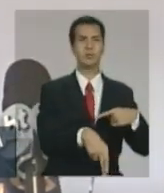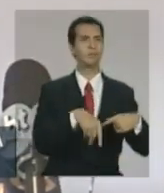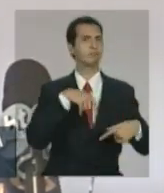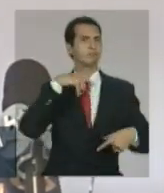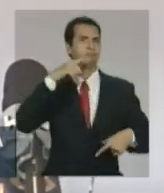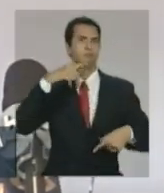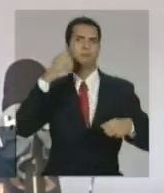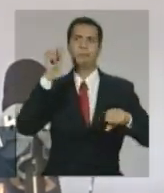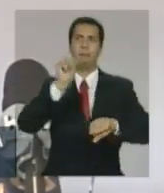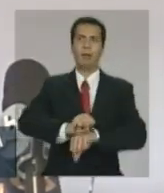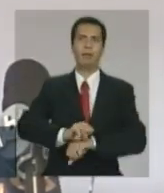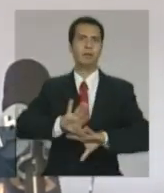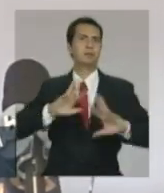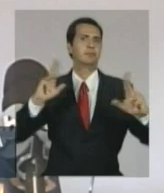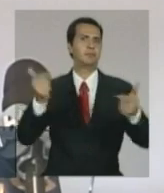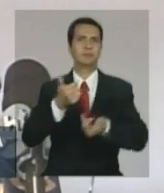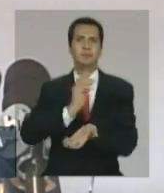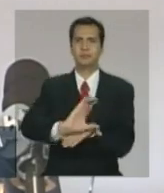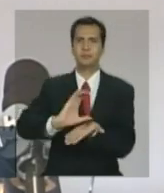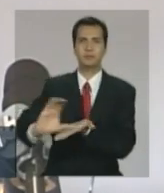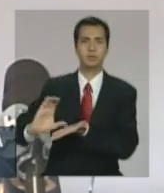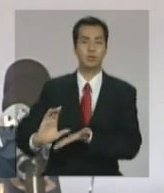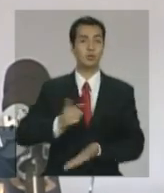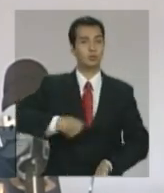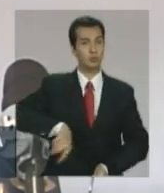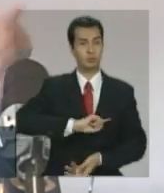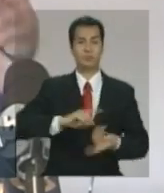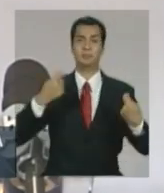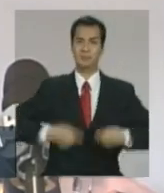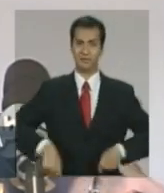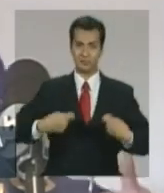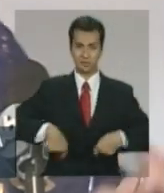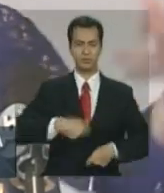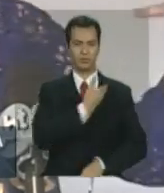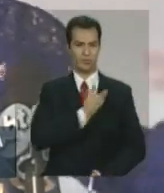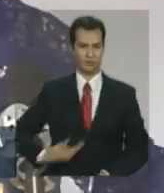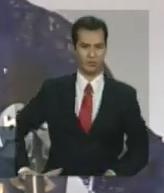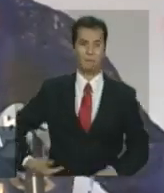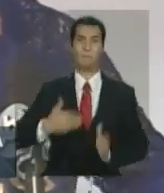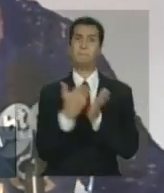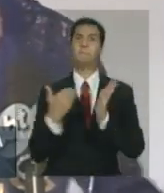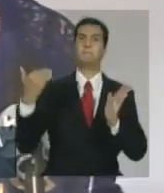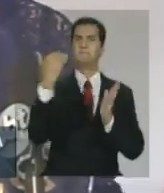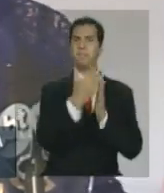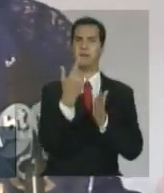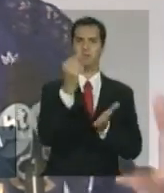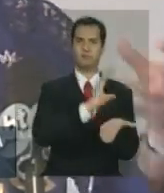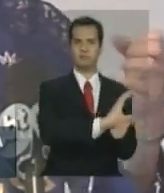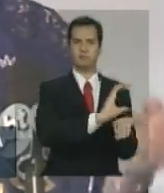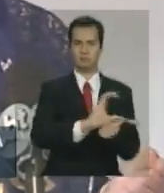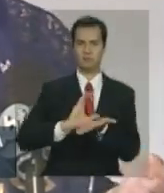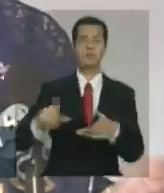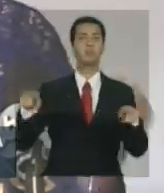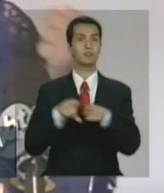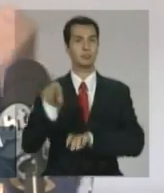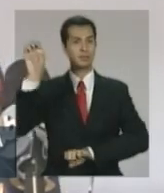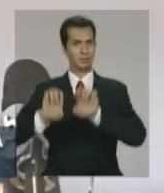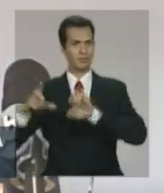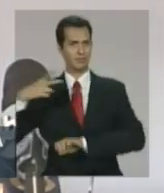de fazer é aumentar o investimento do governo e o investimento privado.